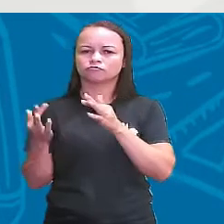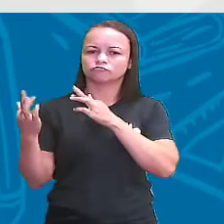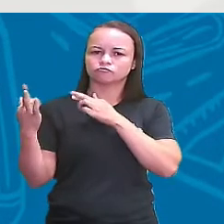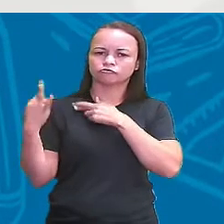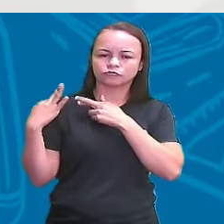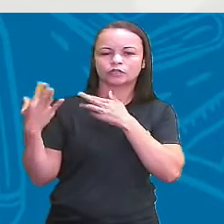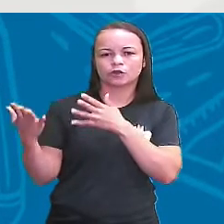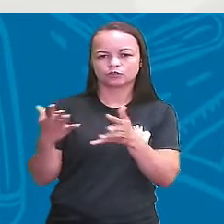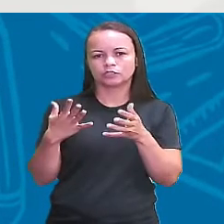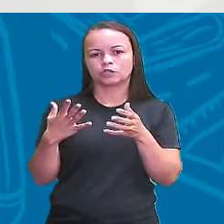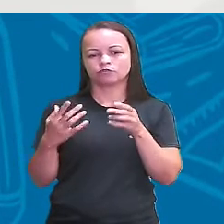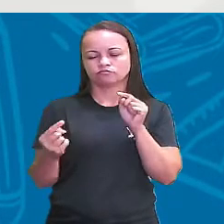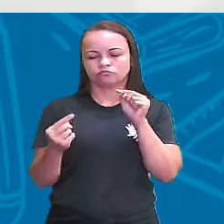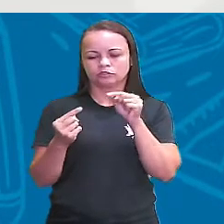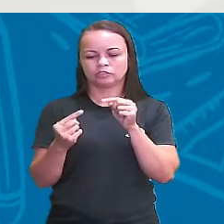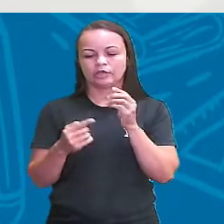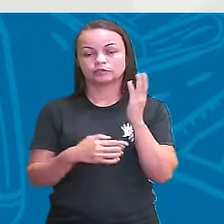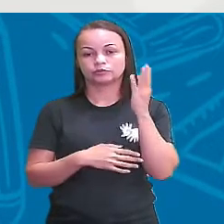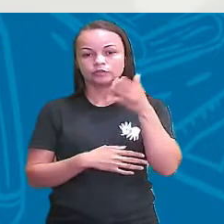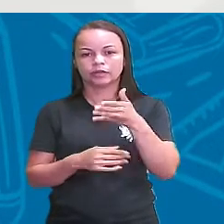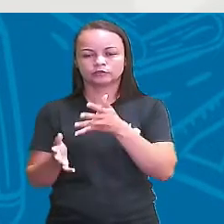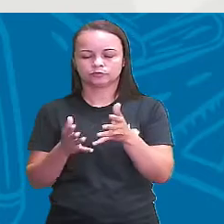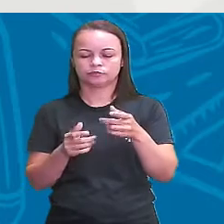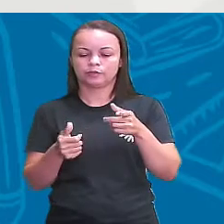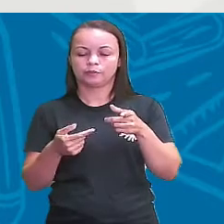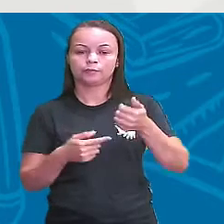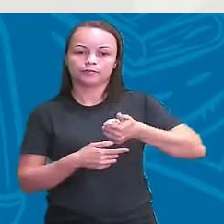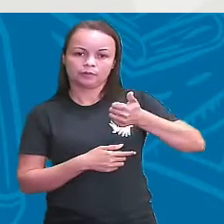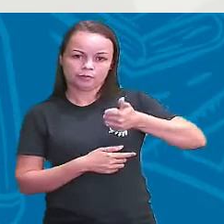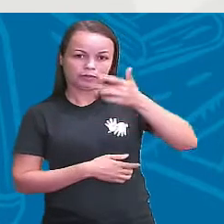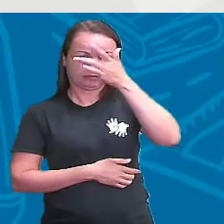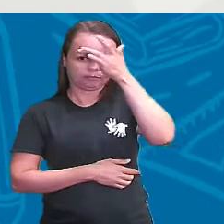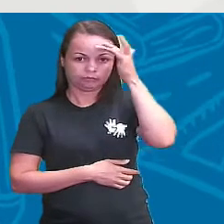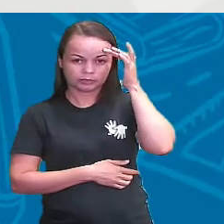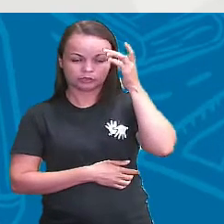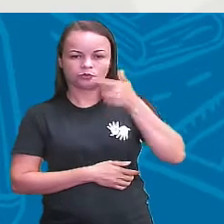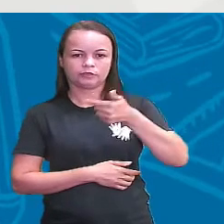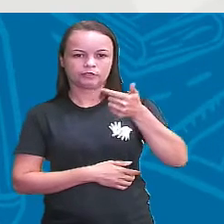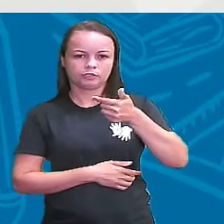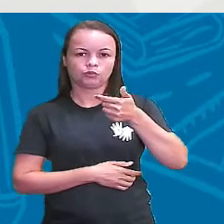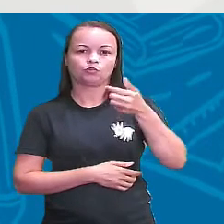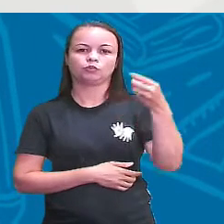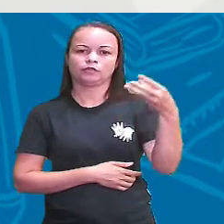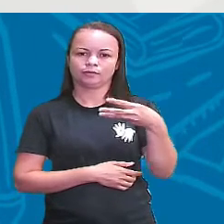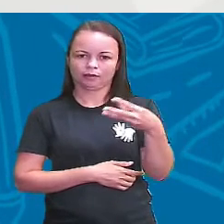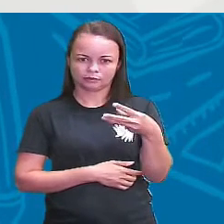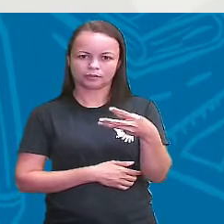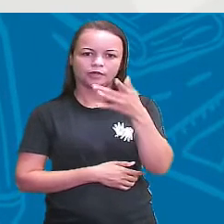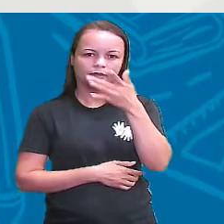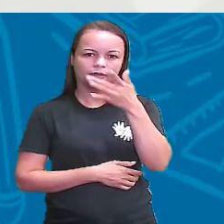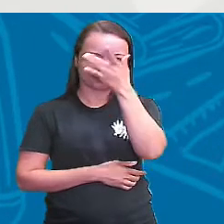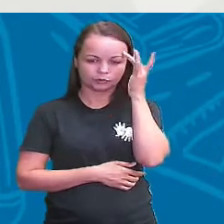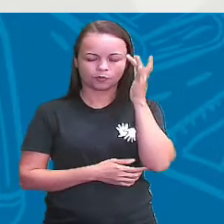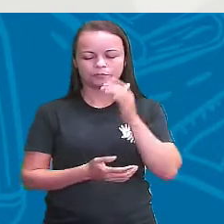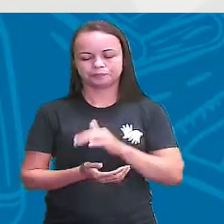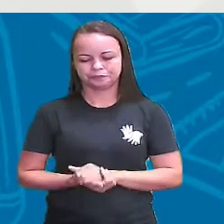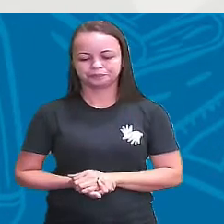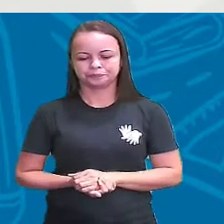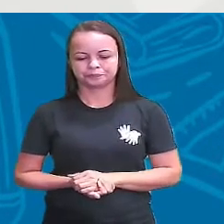objeto direto. Aí a gente tem primeira pessoa, segunda e terceira